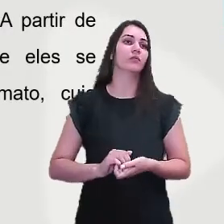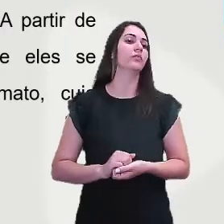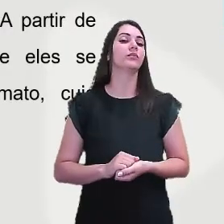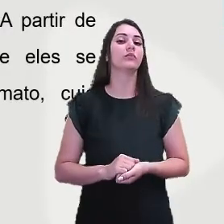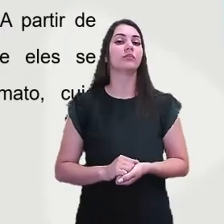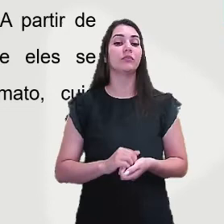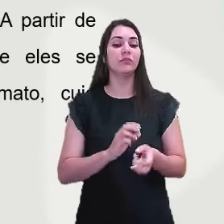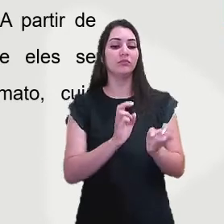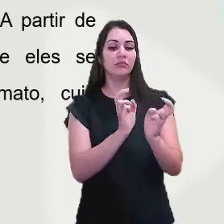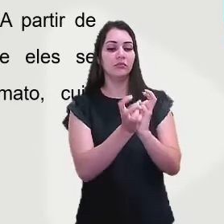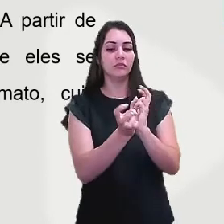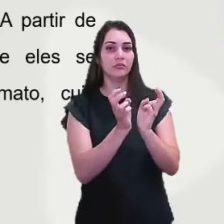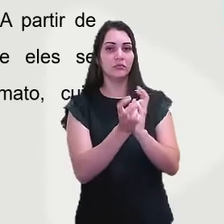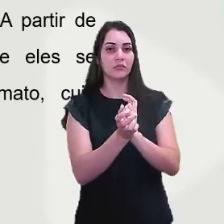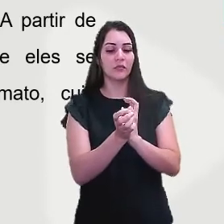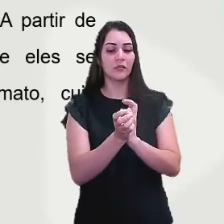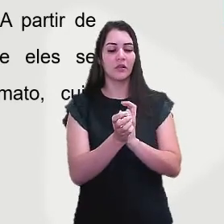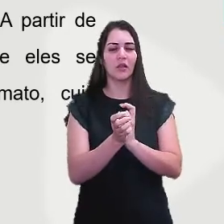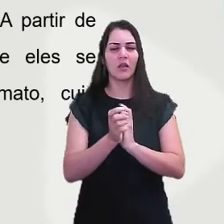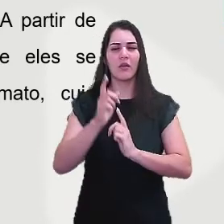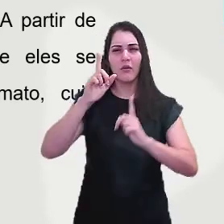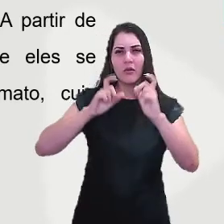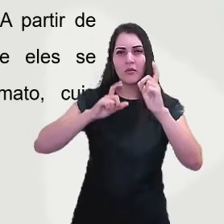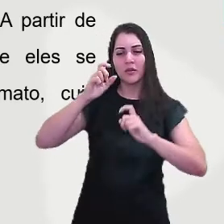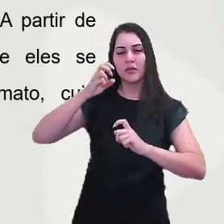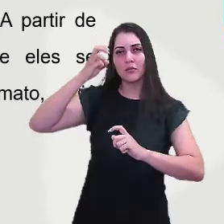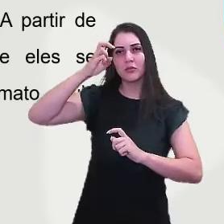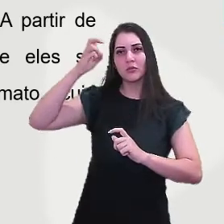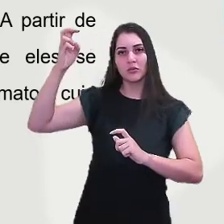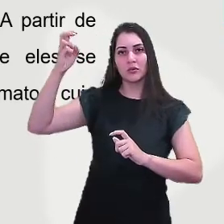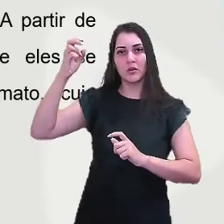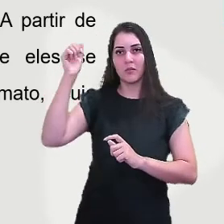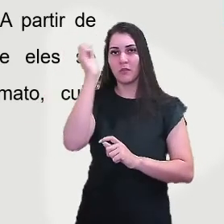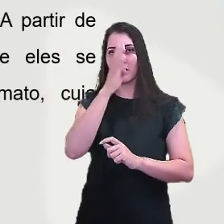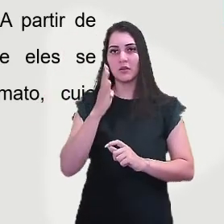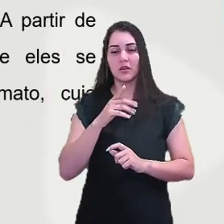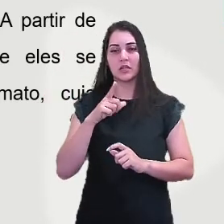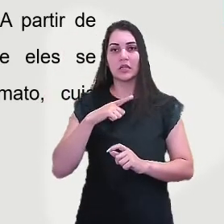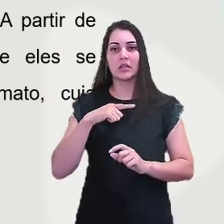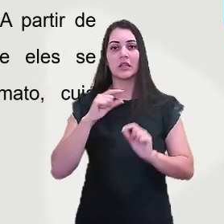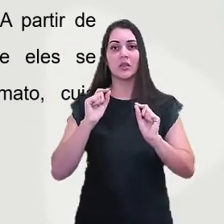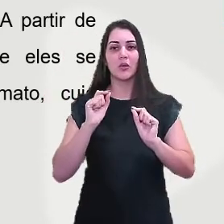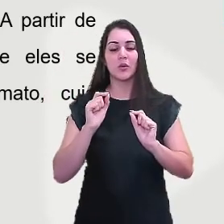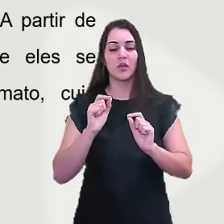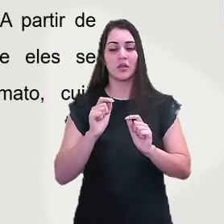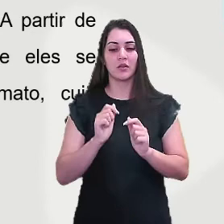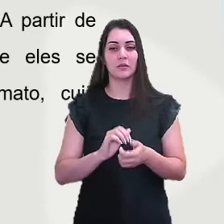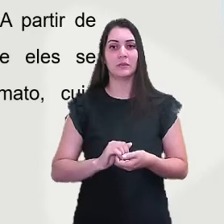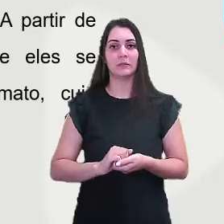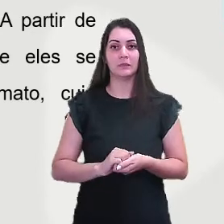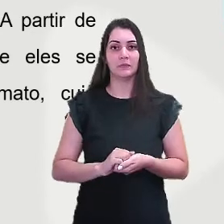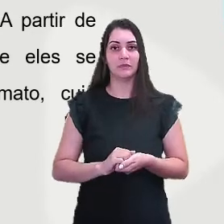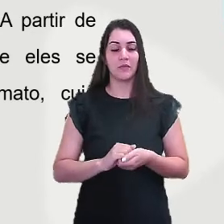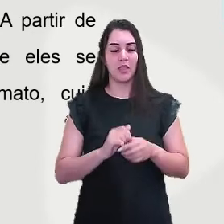A capoeira é uma expressão cultural brasileira que compreende os elementos da arte marcial,